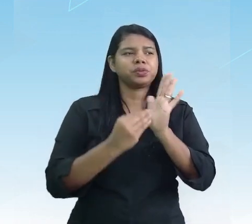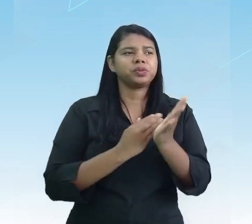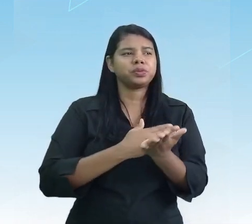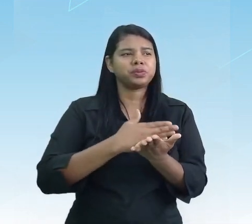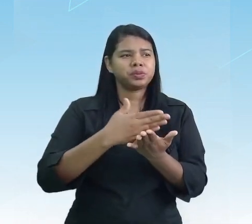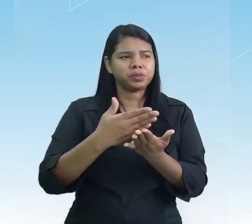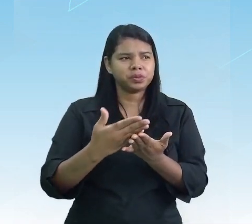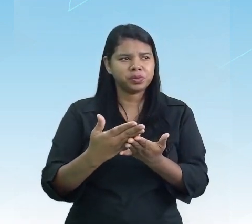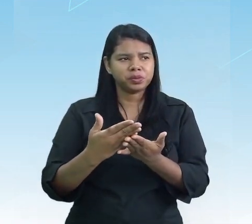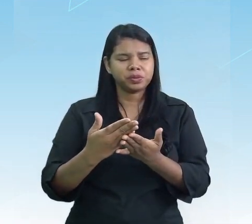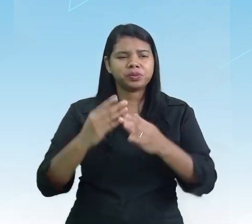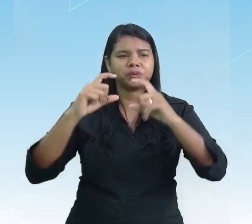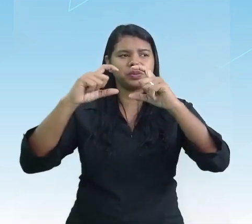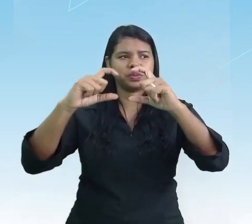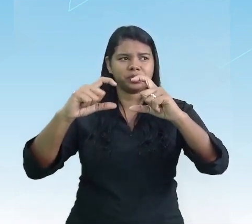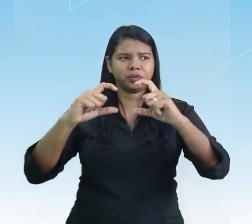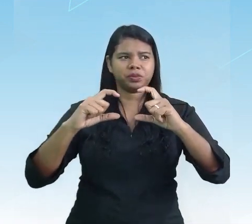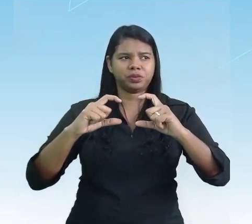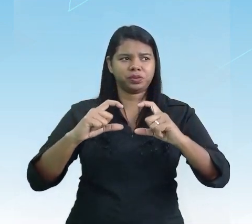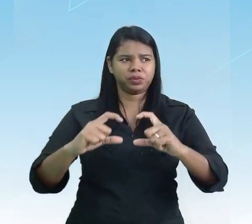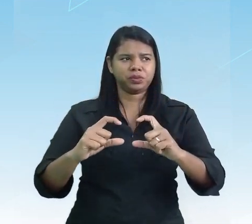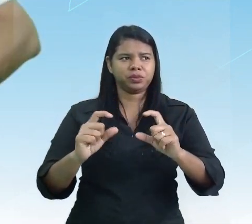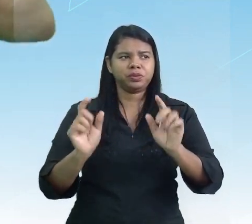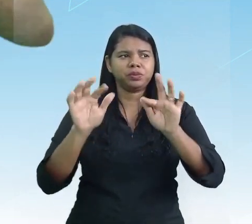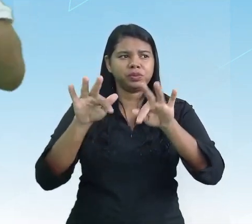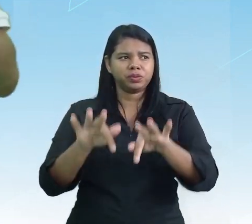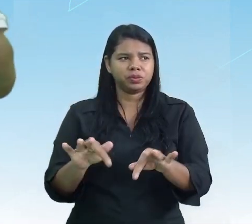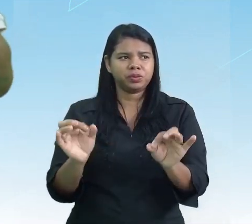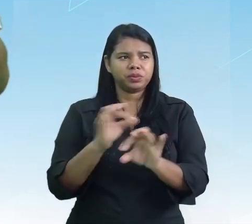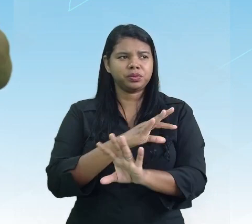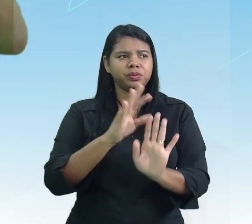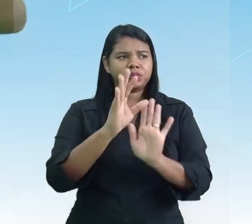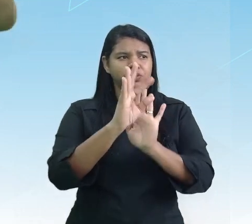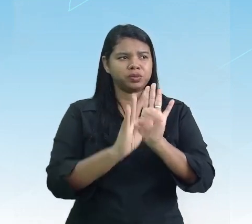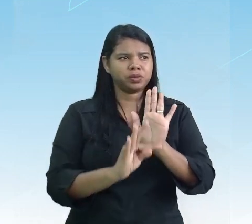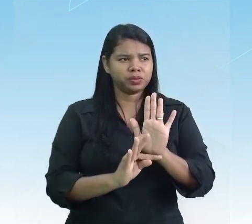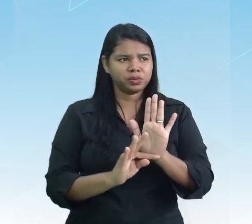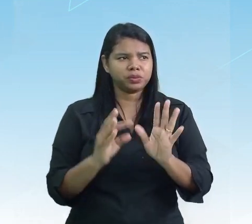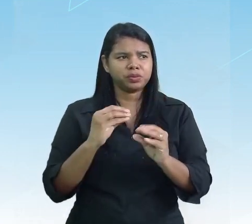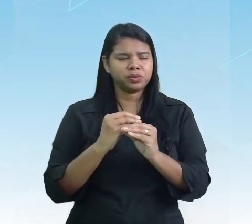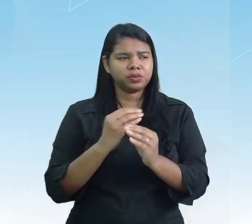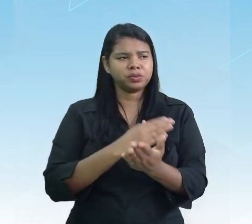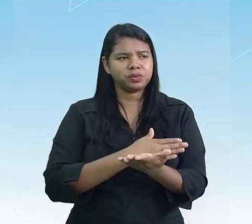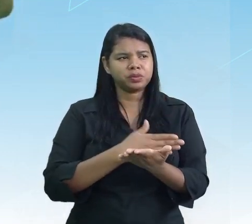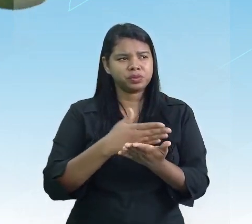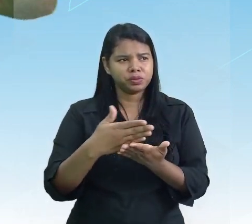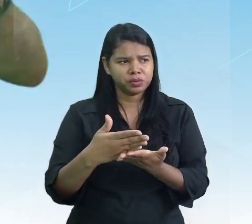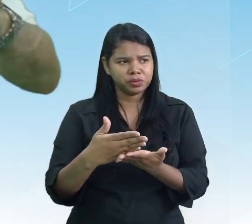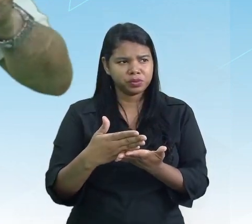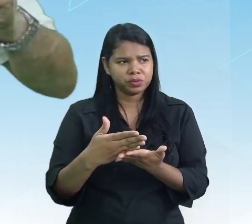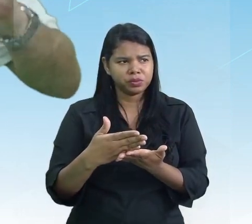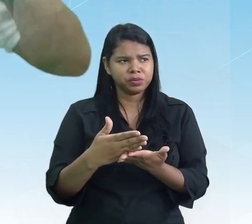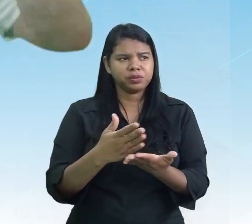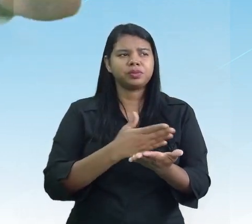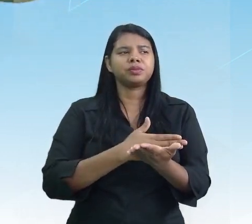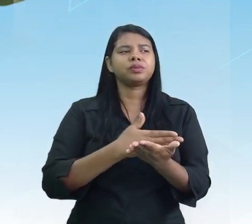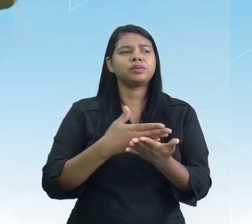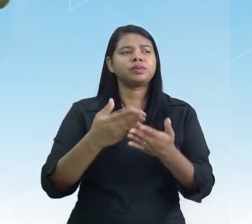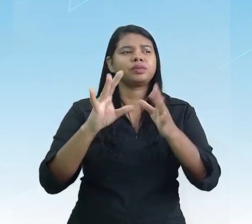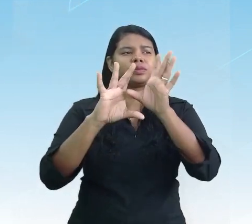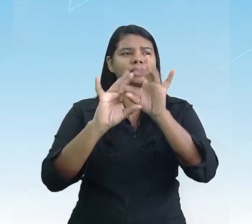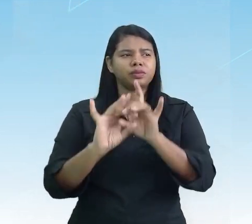o desenvolvimento e a conclusão. Introdução é o início do assunto. A introdução é